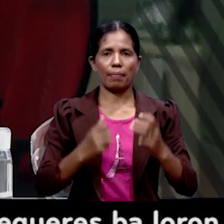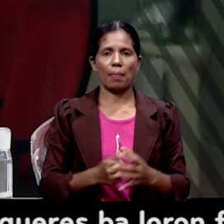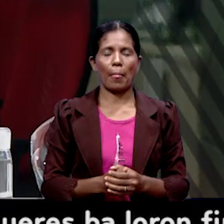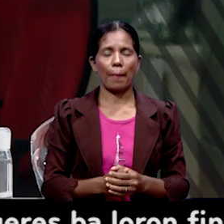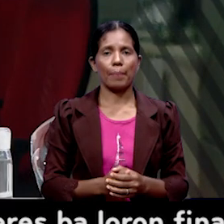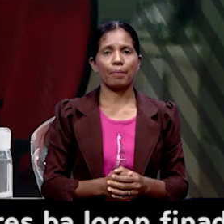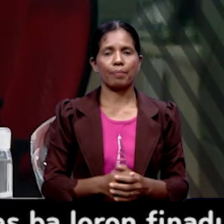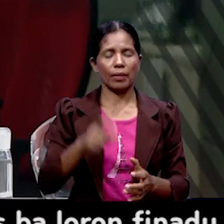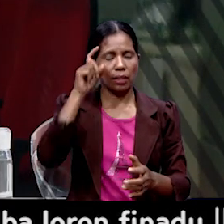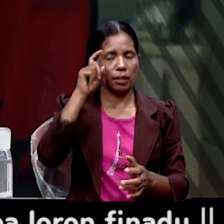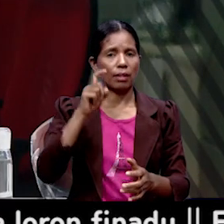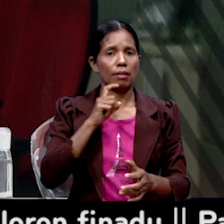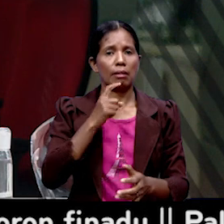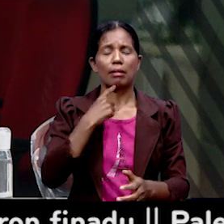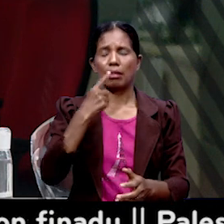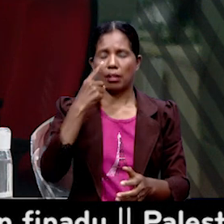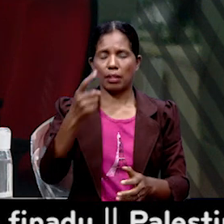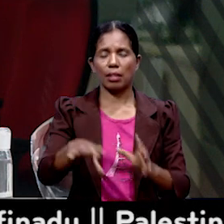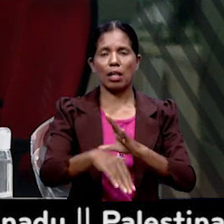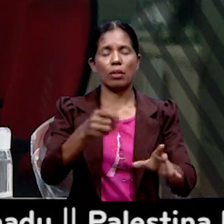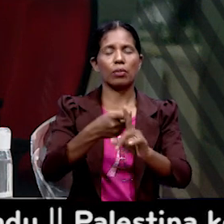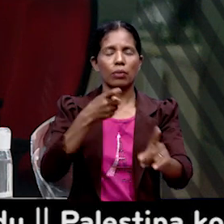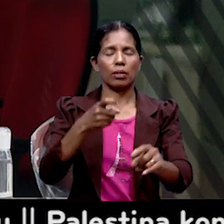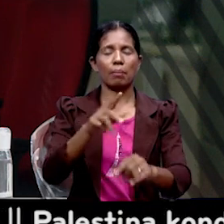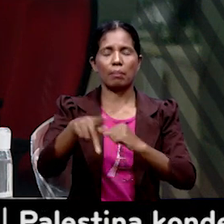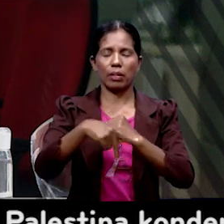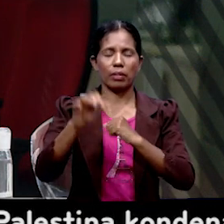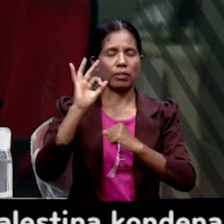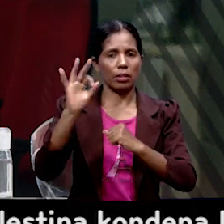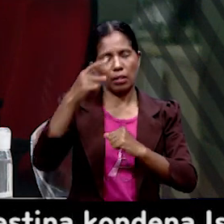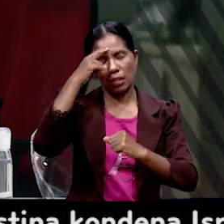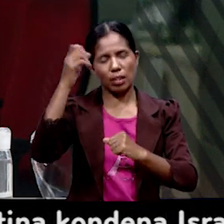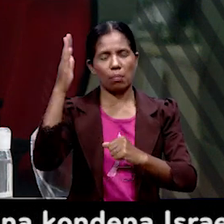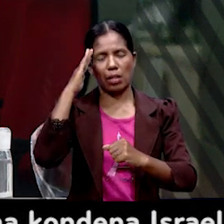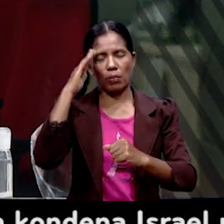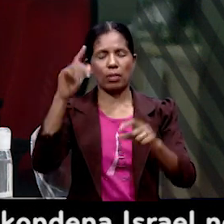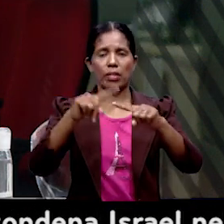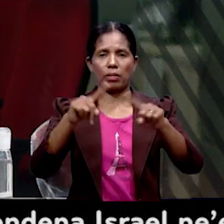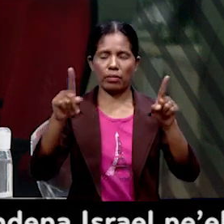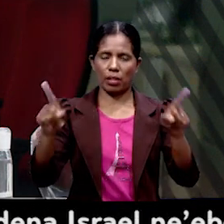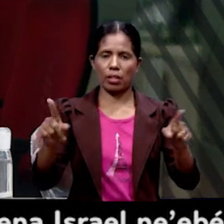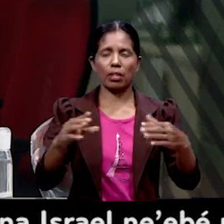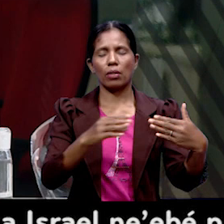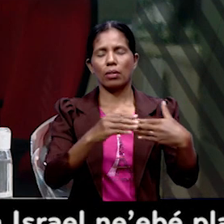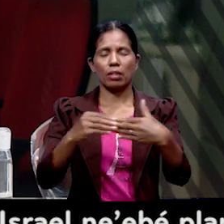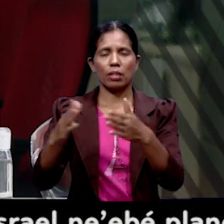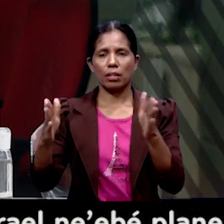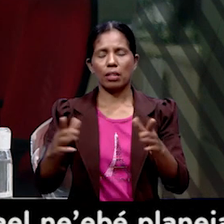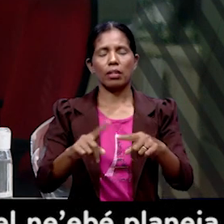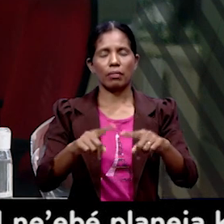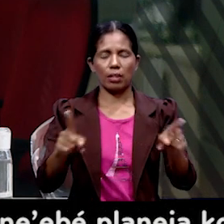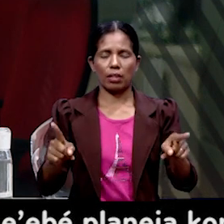Kerala chana na gus mong hateteng ania sai ho se fratelin tamba ideologia ho leader sira selo barai danela